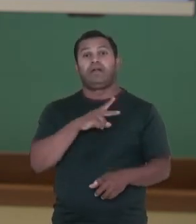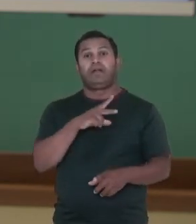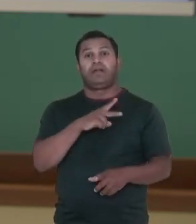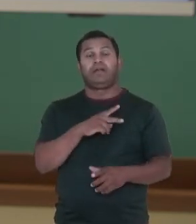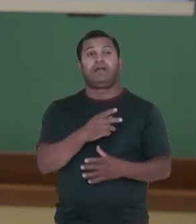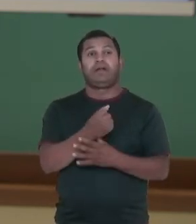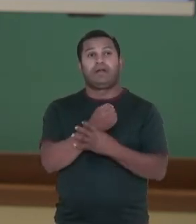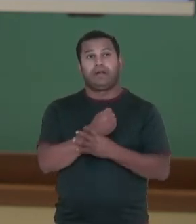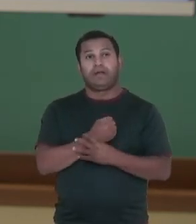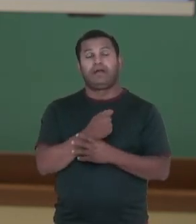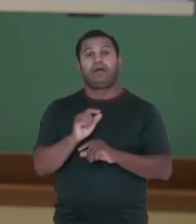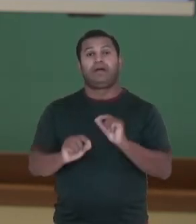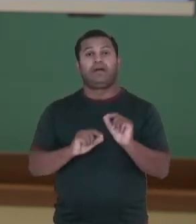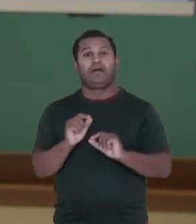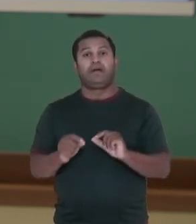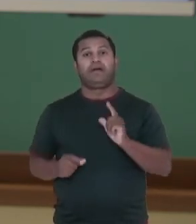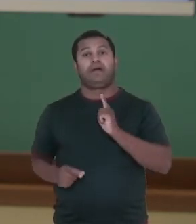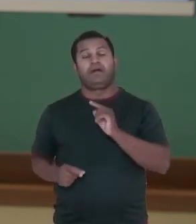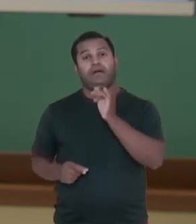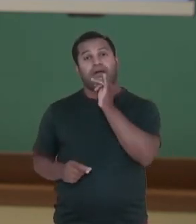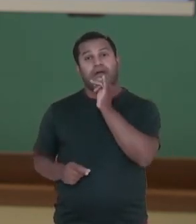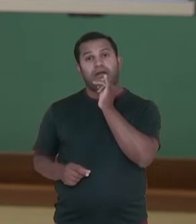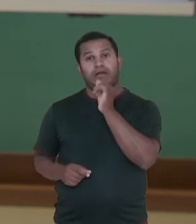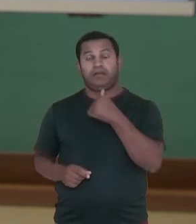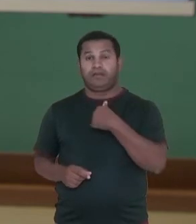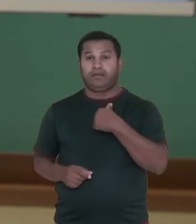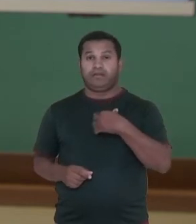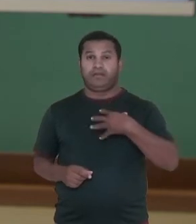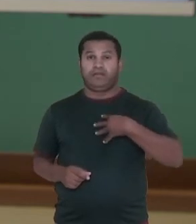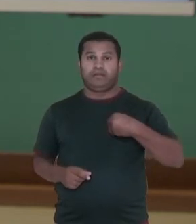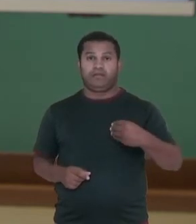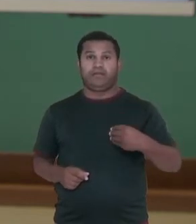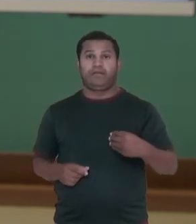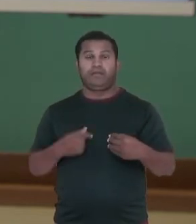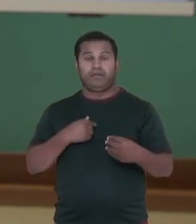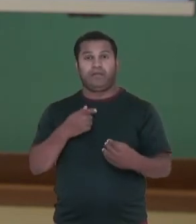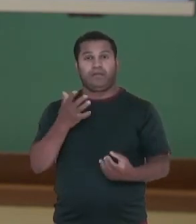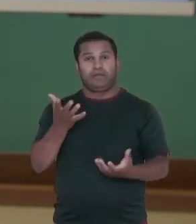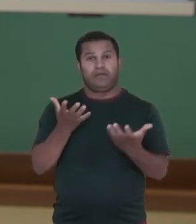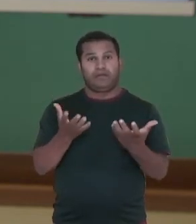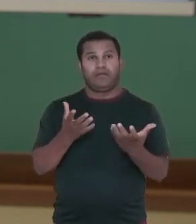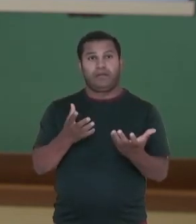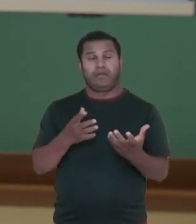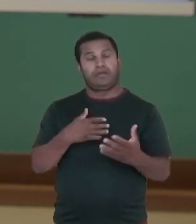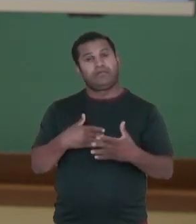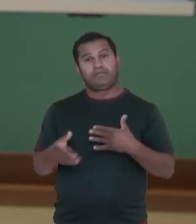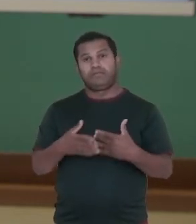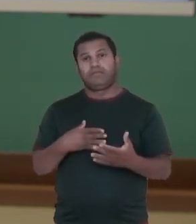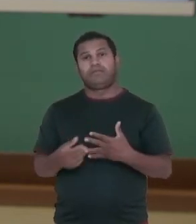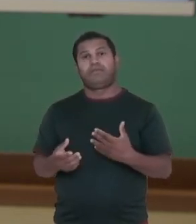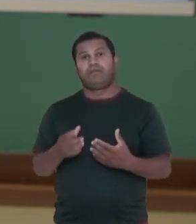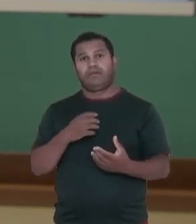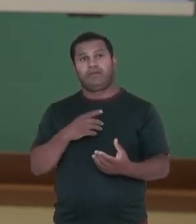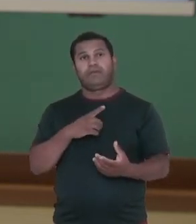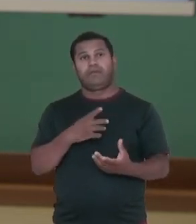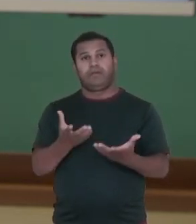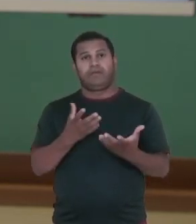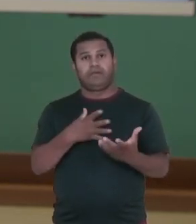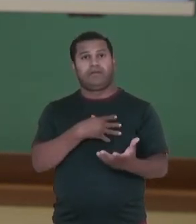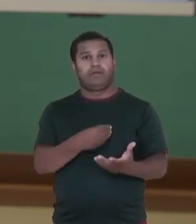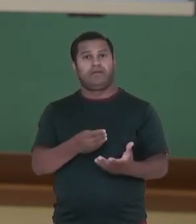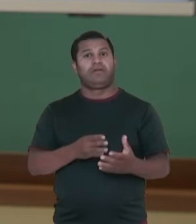ter um filho com uma doença. Eu posso ter esse filho, né? Porque eu tenho autonomia para isso. Ele é uma